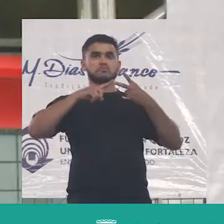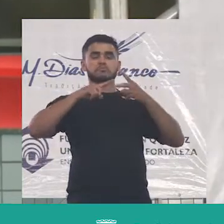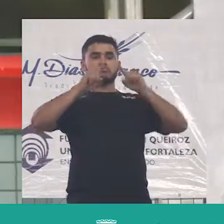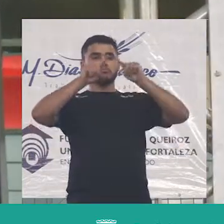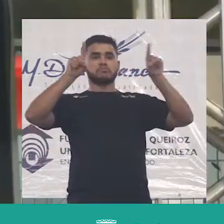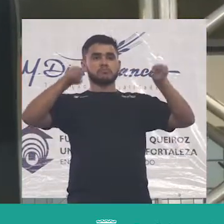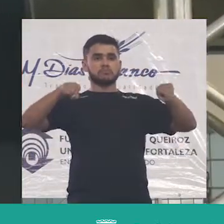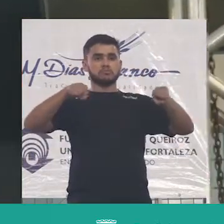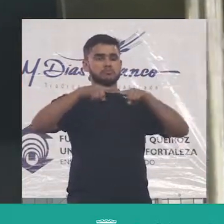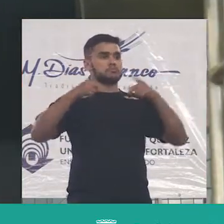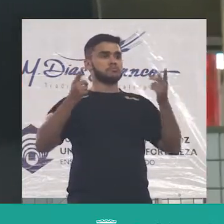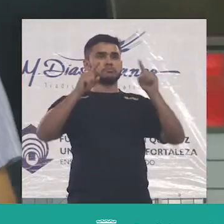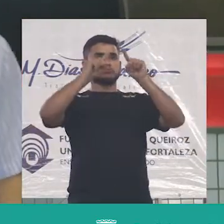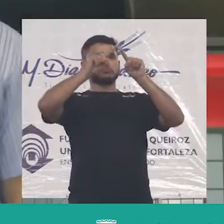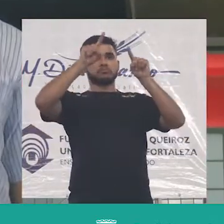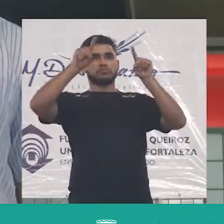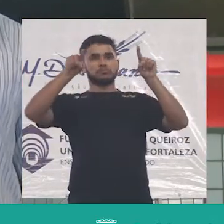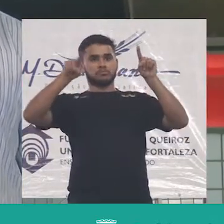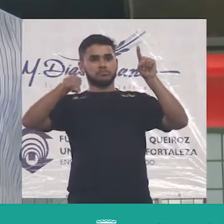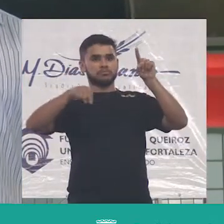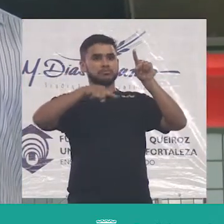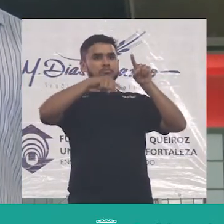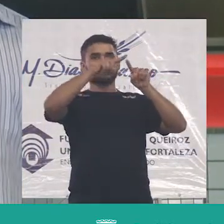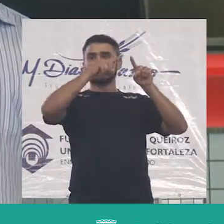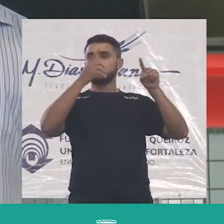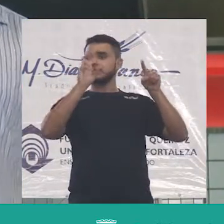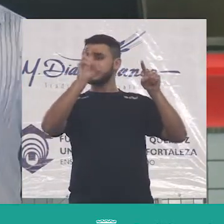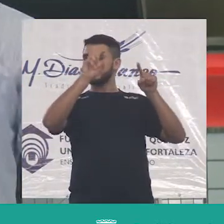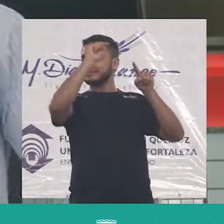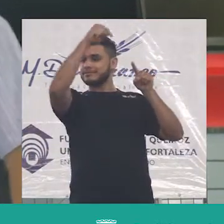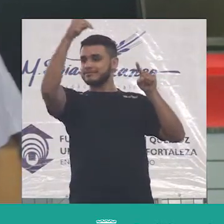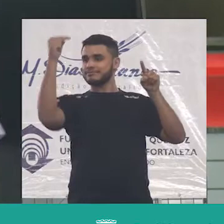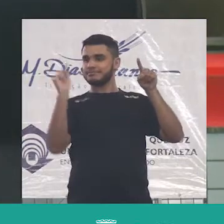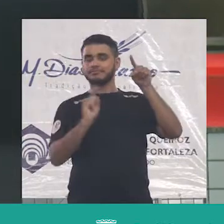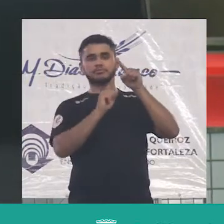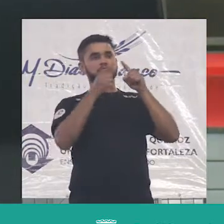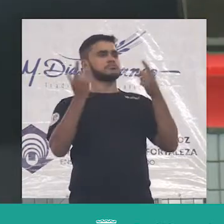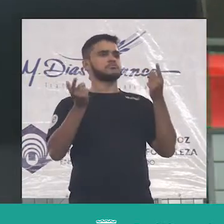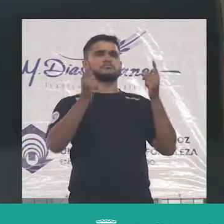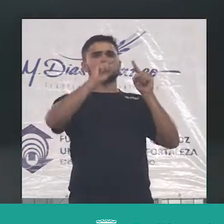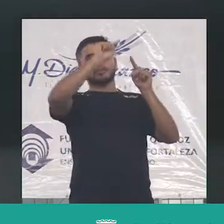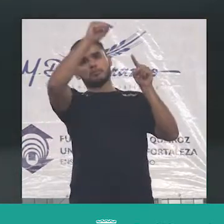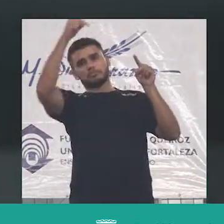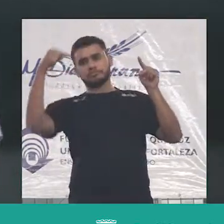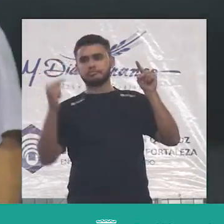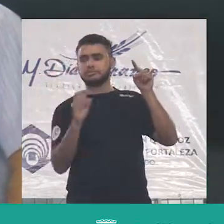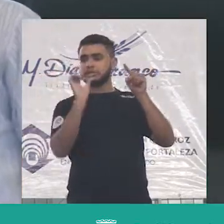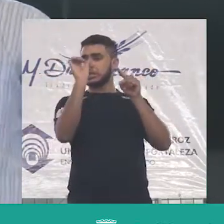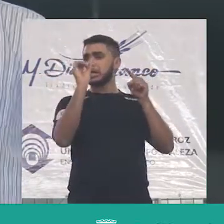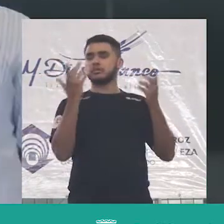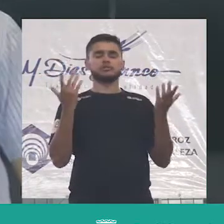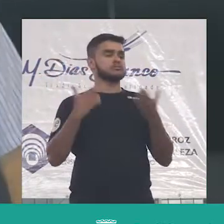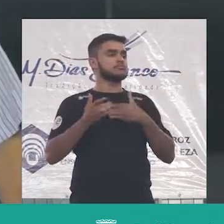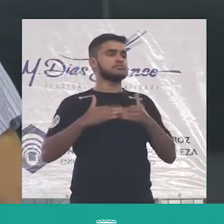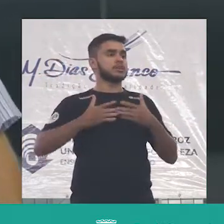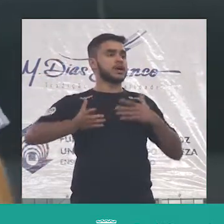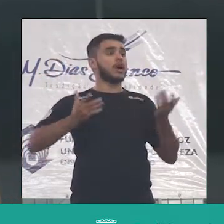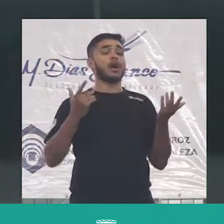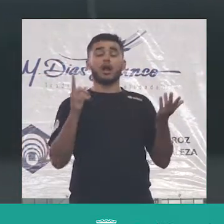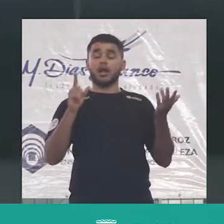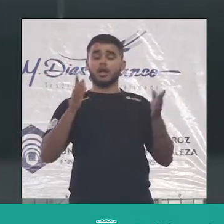ser pentágono, como está aí representado nessa figura agora. Pode ser hexágono. Mas as